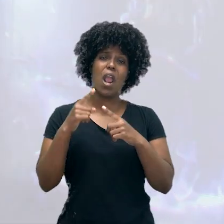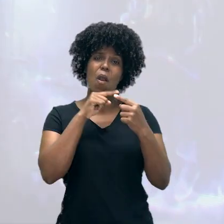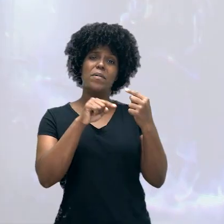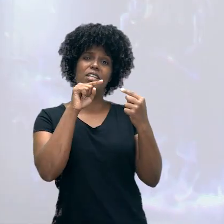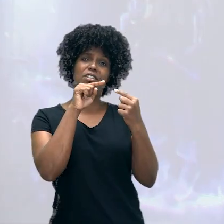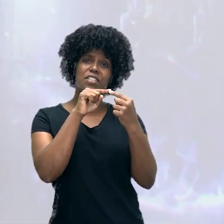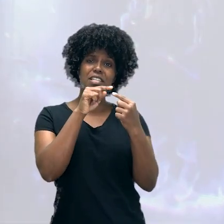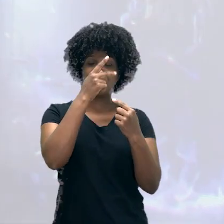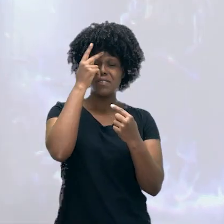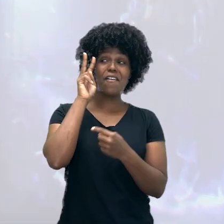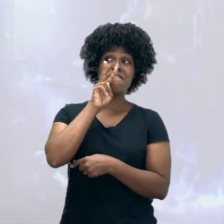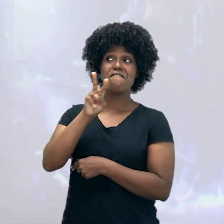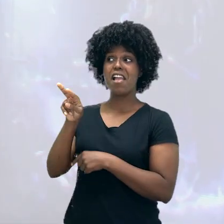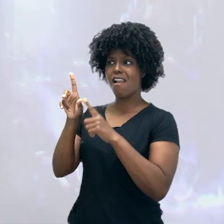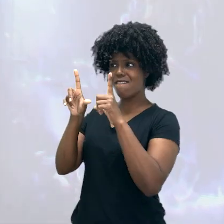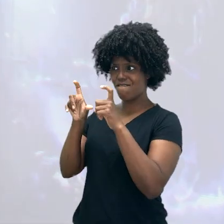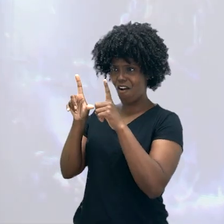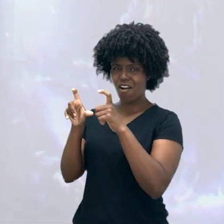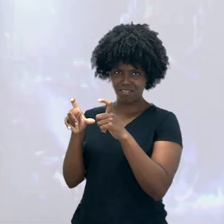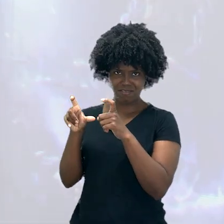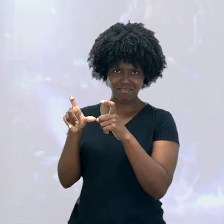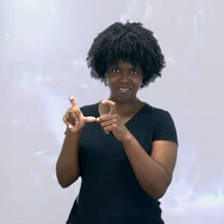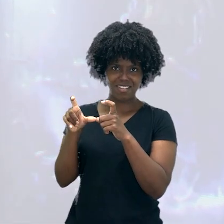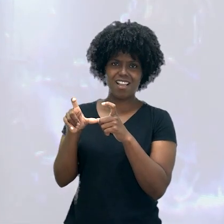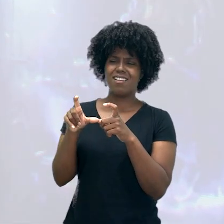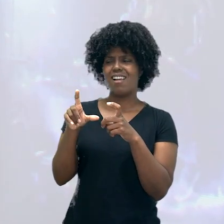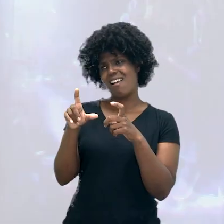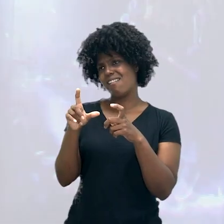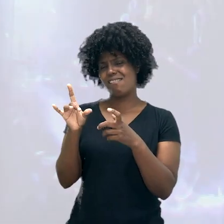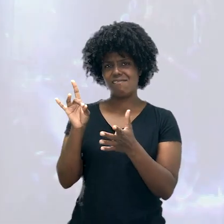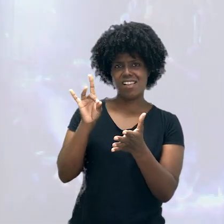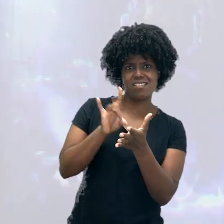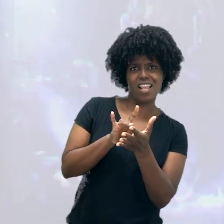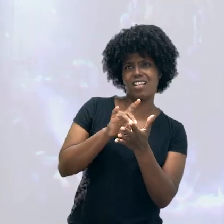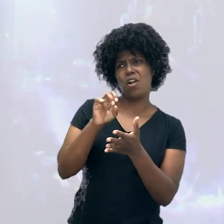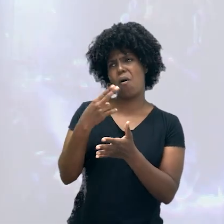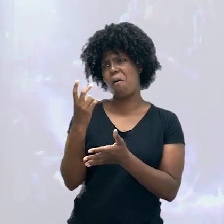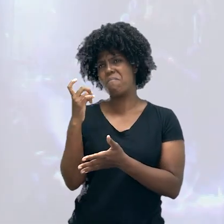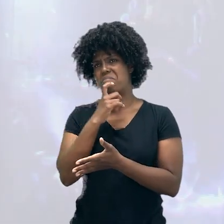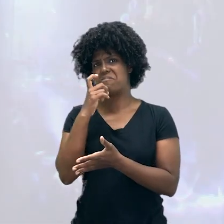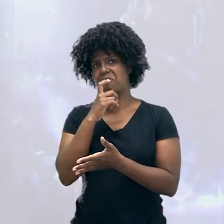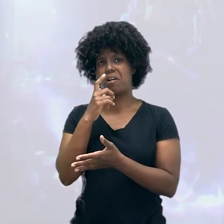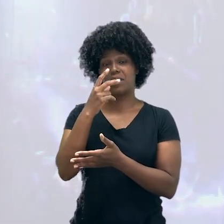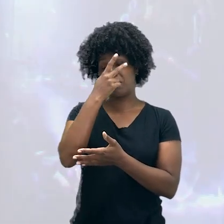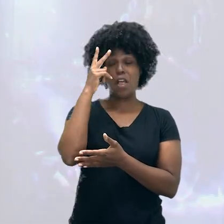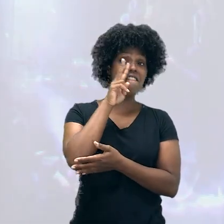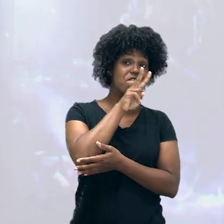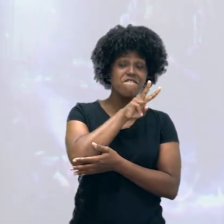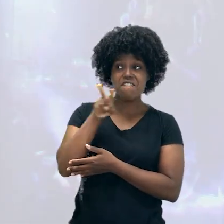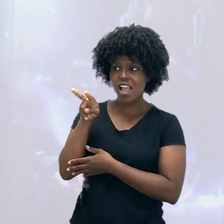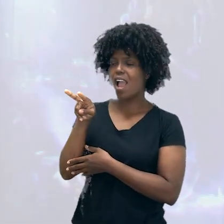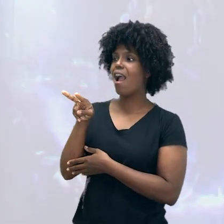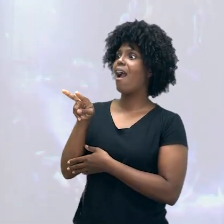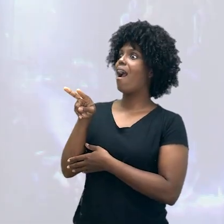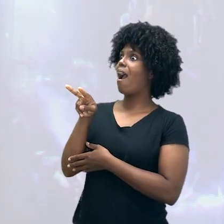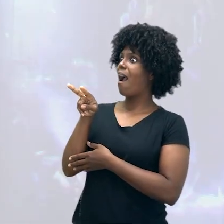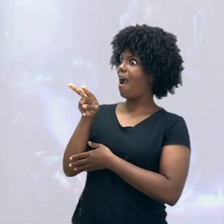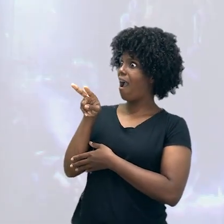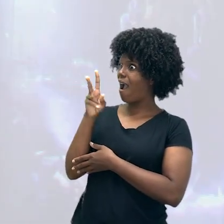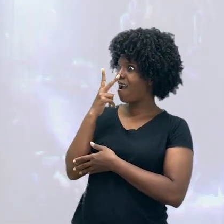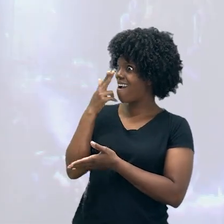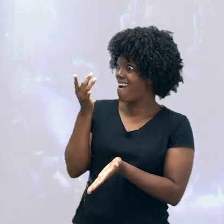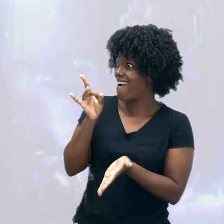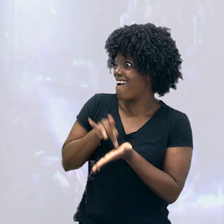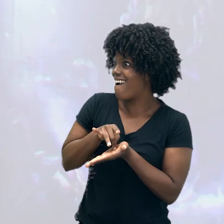intenção de que quando alguém veja as fotografias, né, seja ela realista ou fantástica, é que